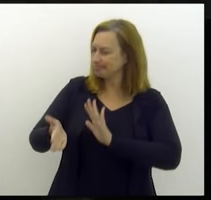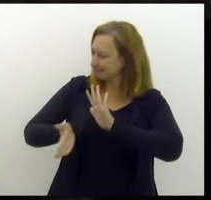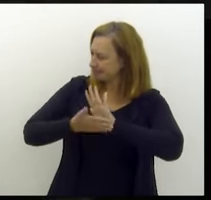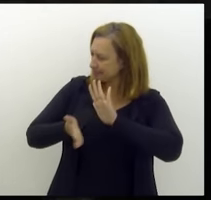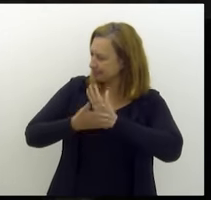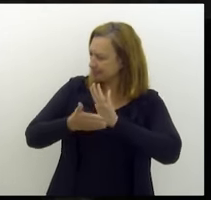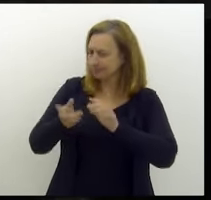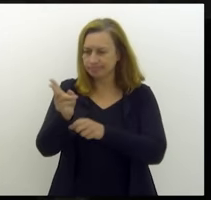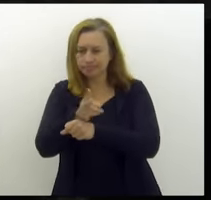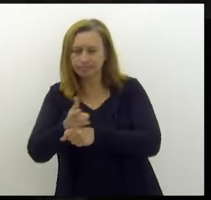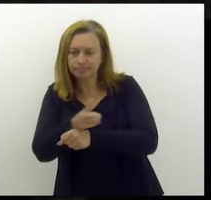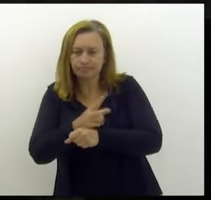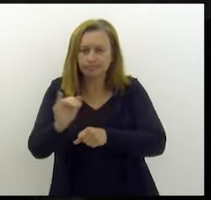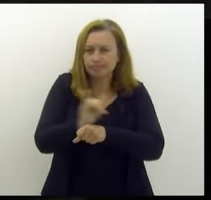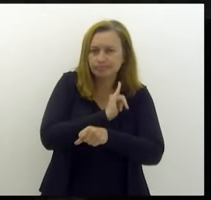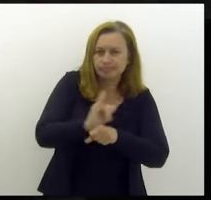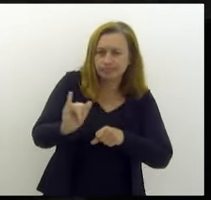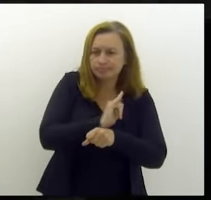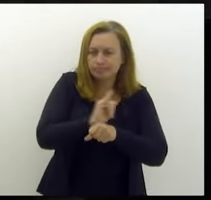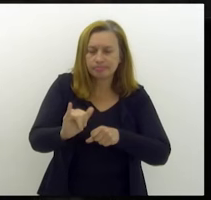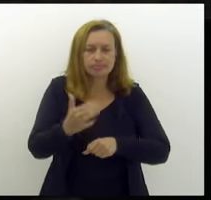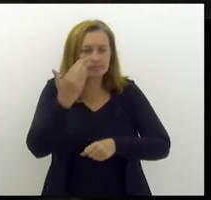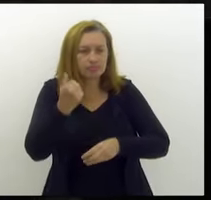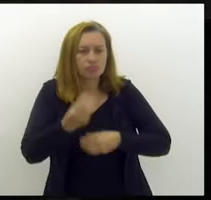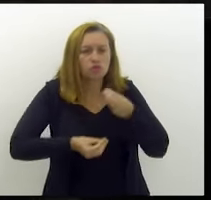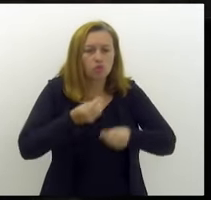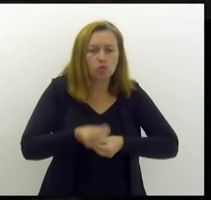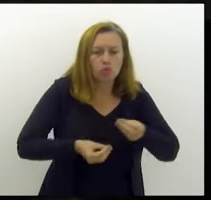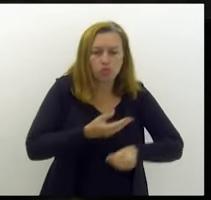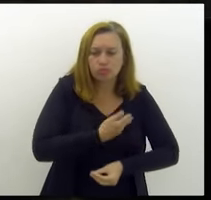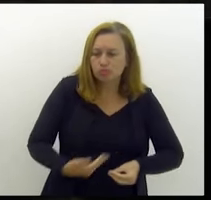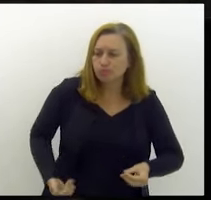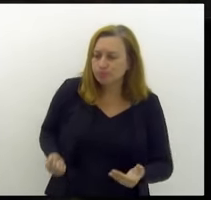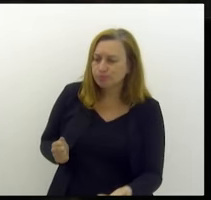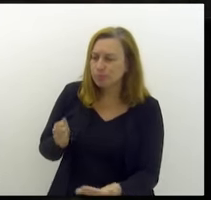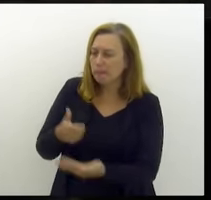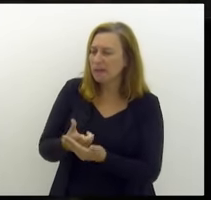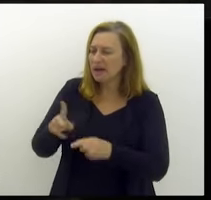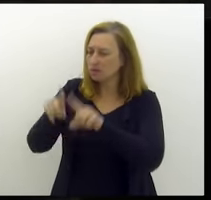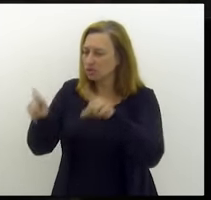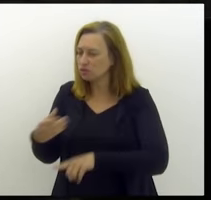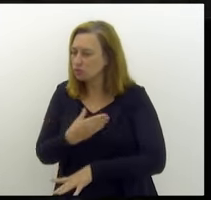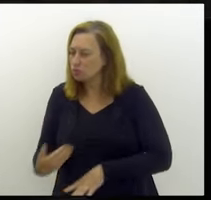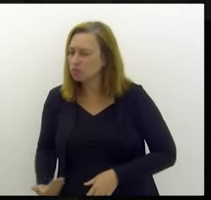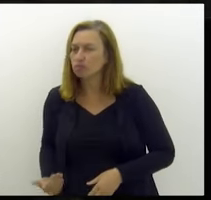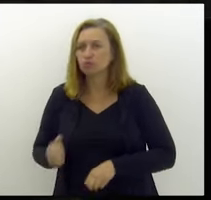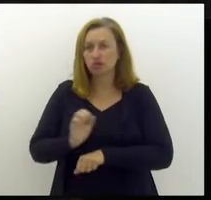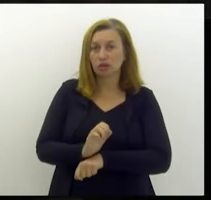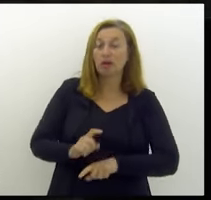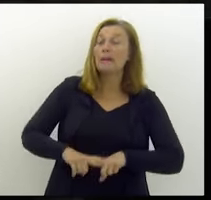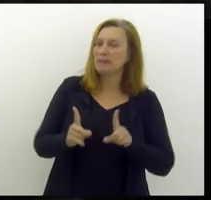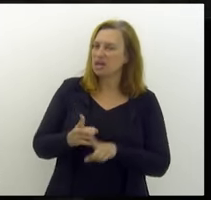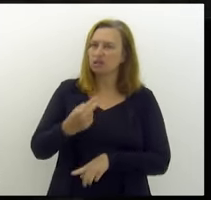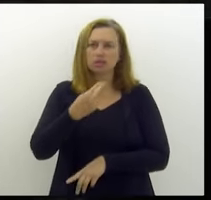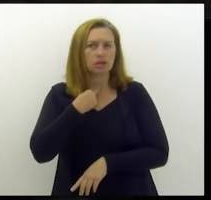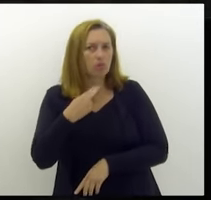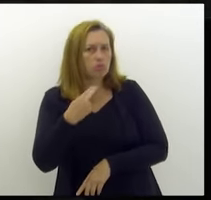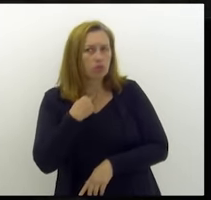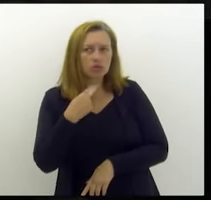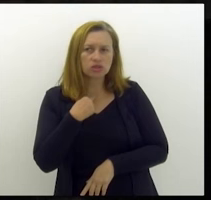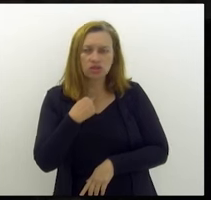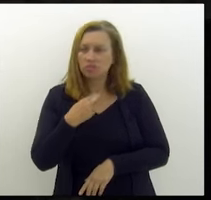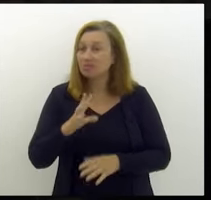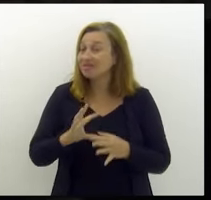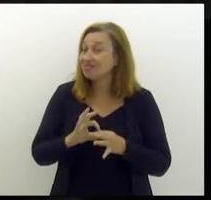buscar alternativas de como que o governo vai pagar os servidores públicos do Estado mas nós não podemos